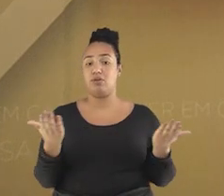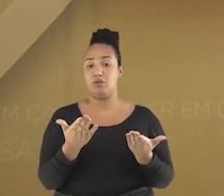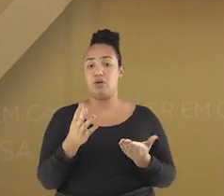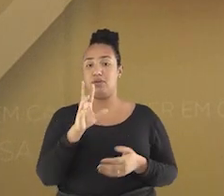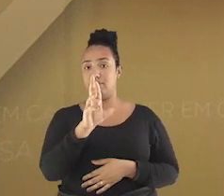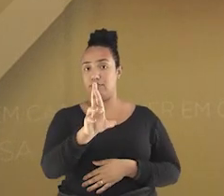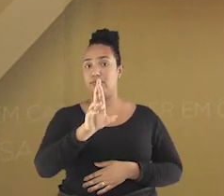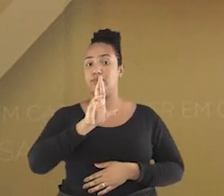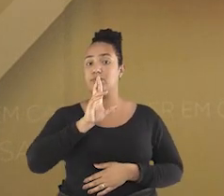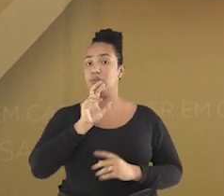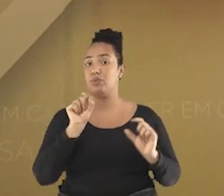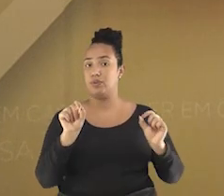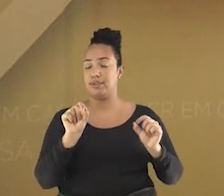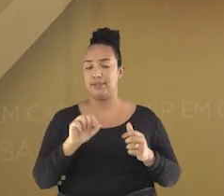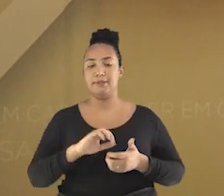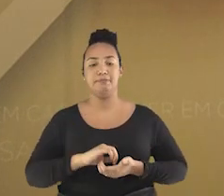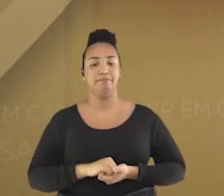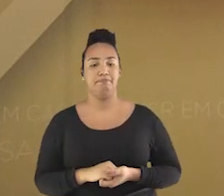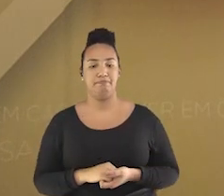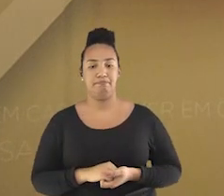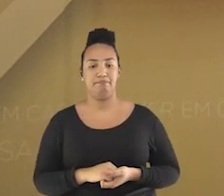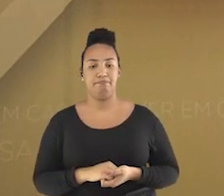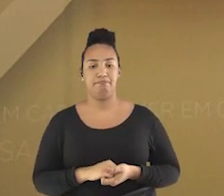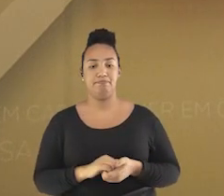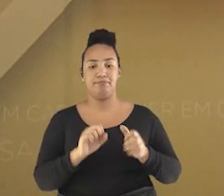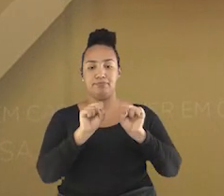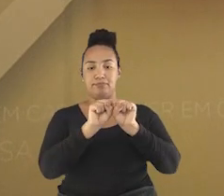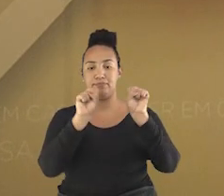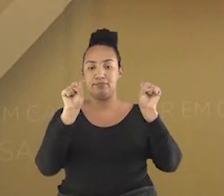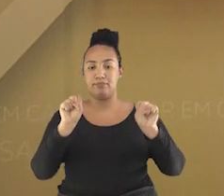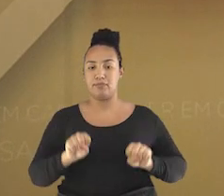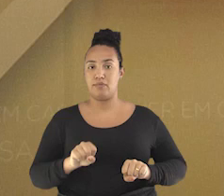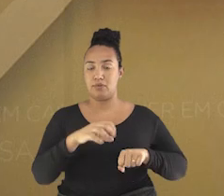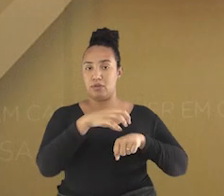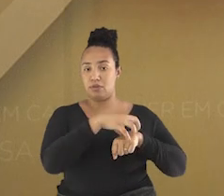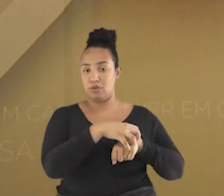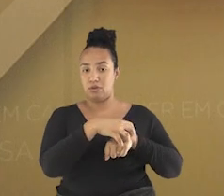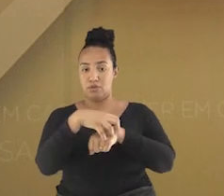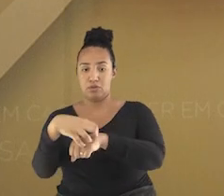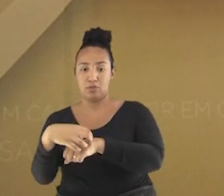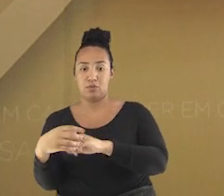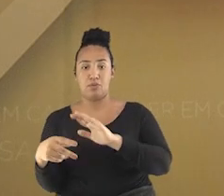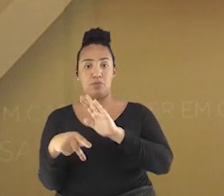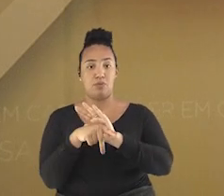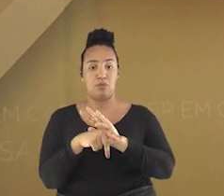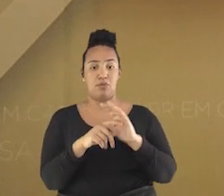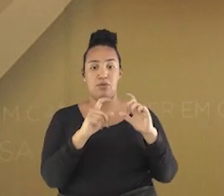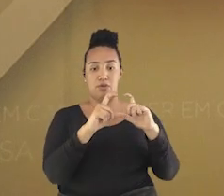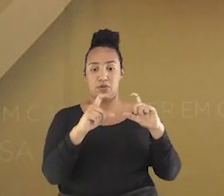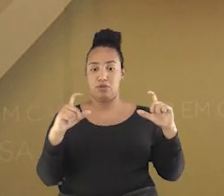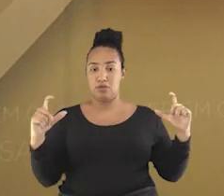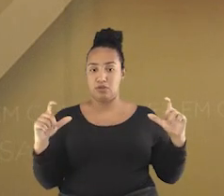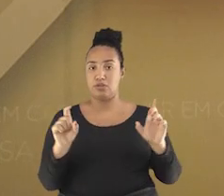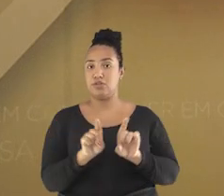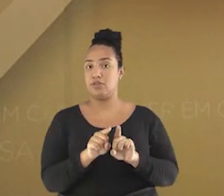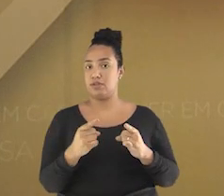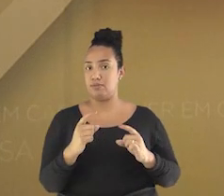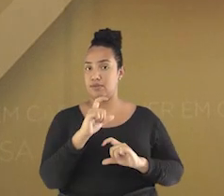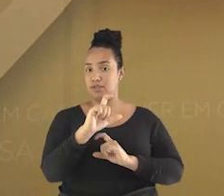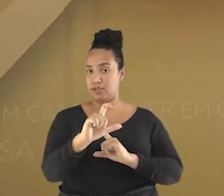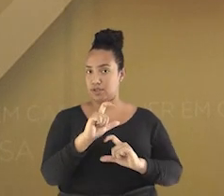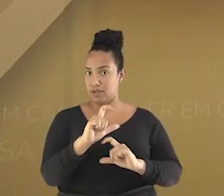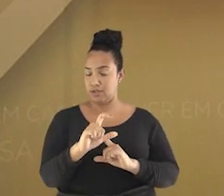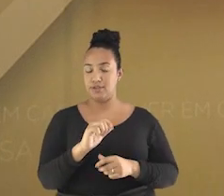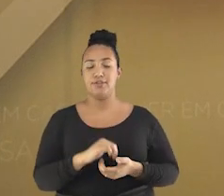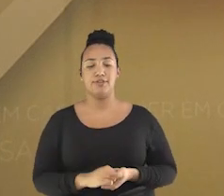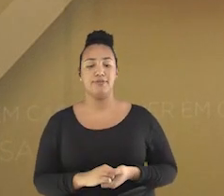vamos interpretar e responder. Qual é o sistema de transporte citado na tirinha e na